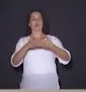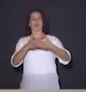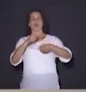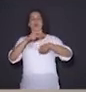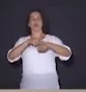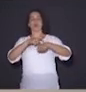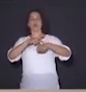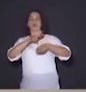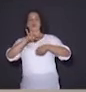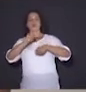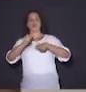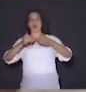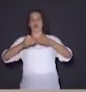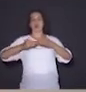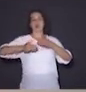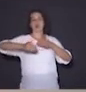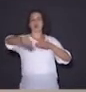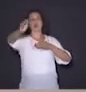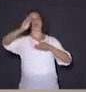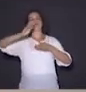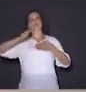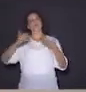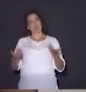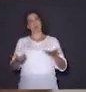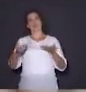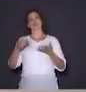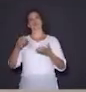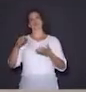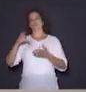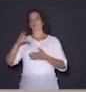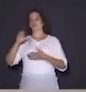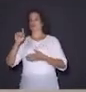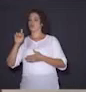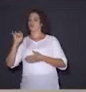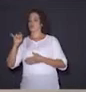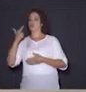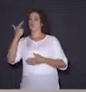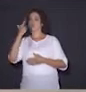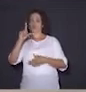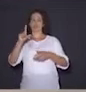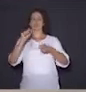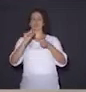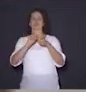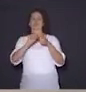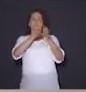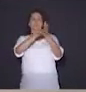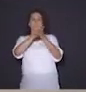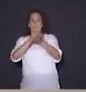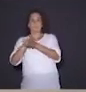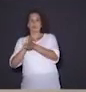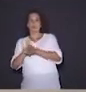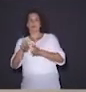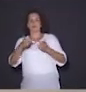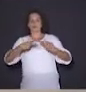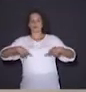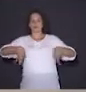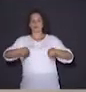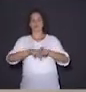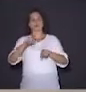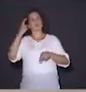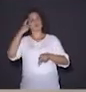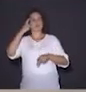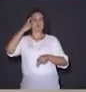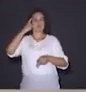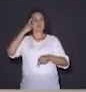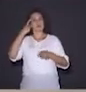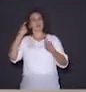gestor da internet teve tempo de ele fazer sua própria consulta pública e fazer audiência pública para discutir se é o momento não é o momento de reestruturá